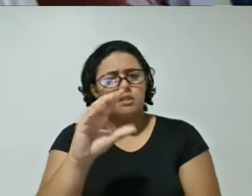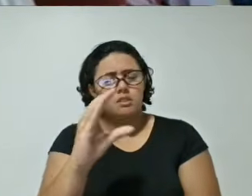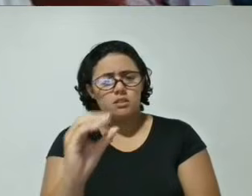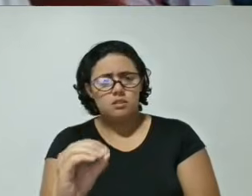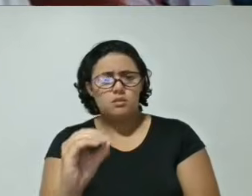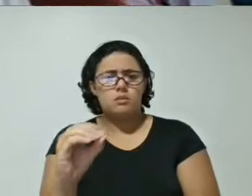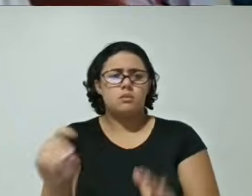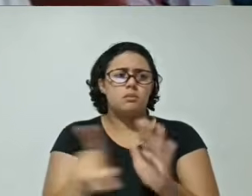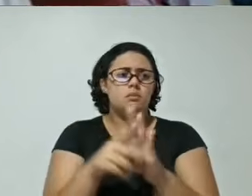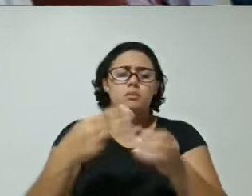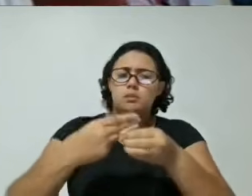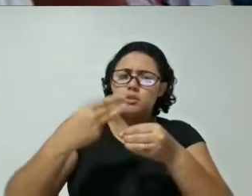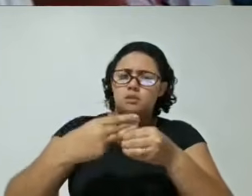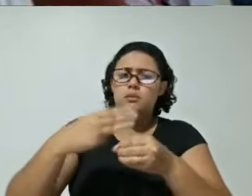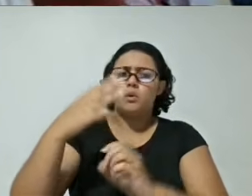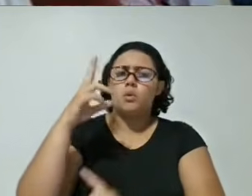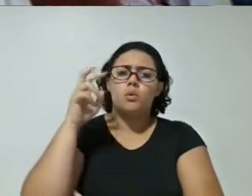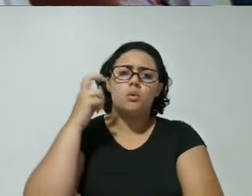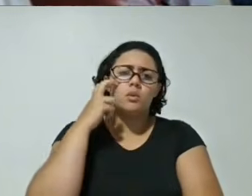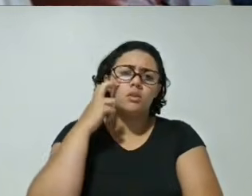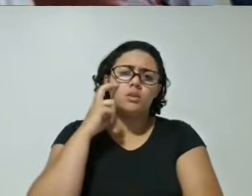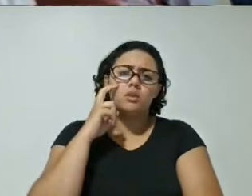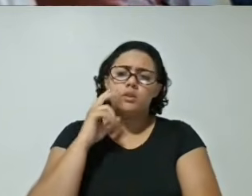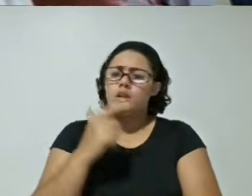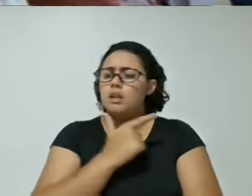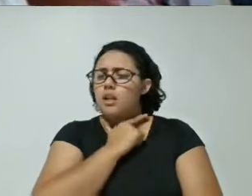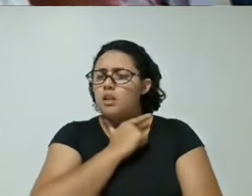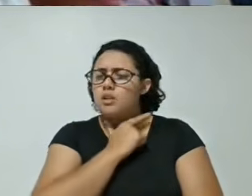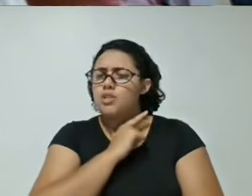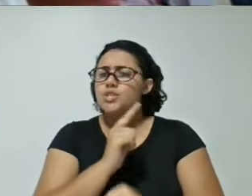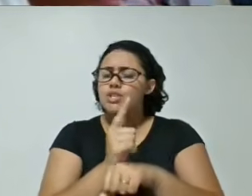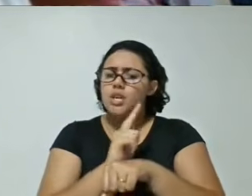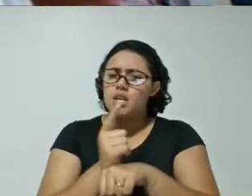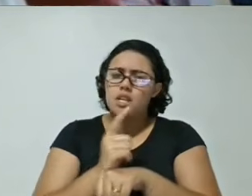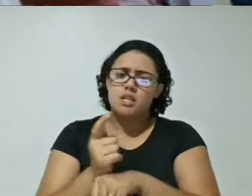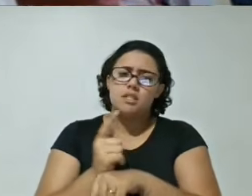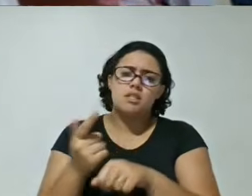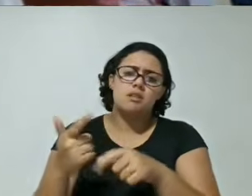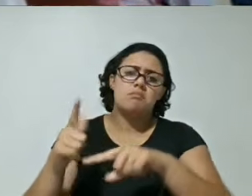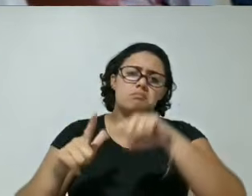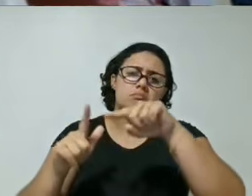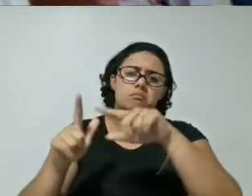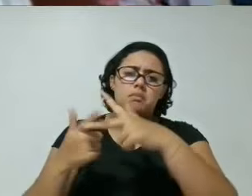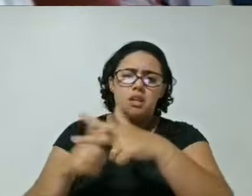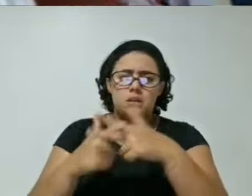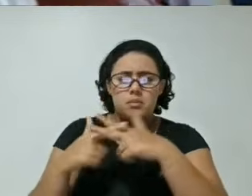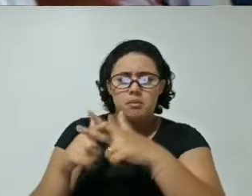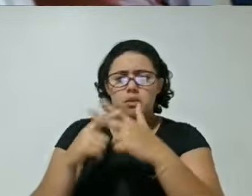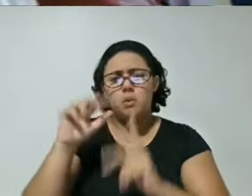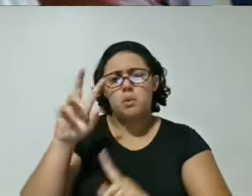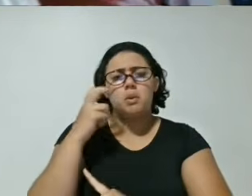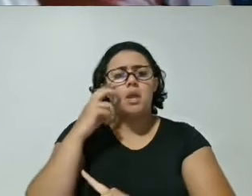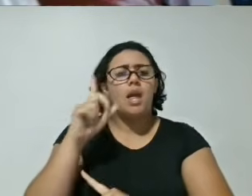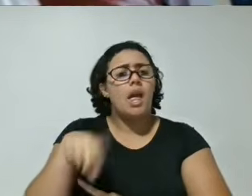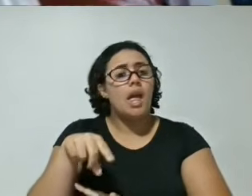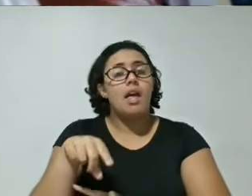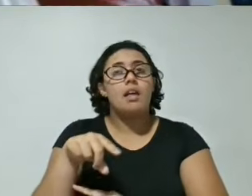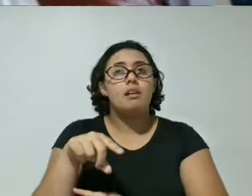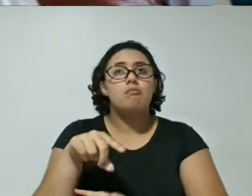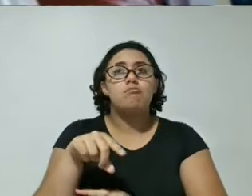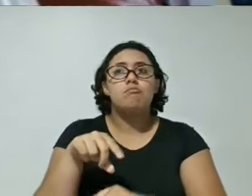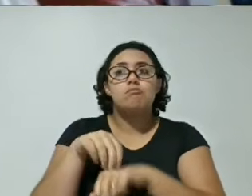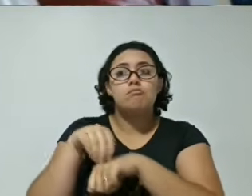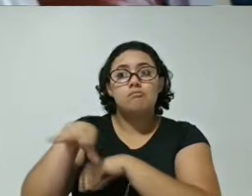porque antes os cargos de gerência dos equipamentos culturais, eles eram por indicação, né? E Sim. houve um